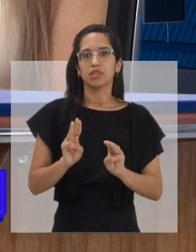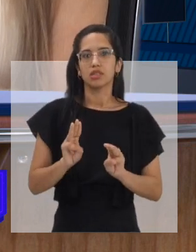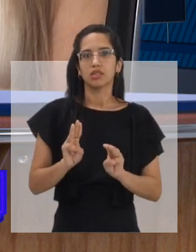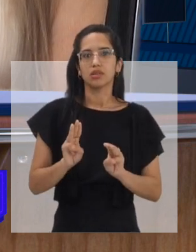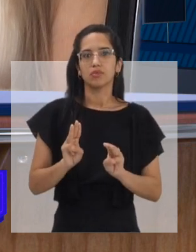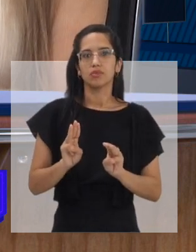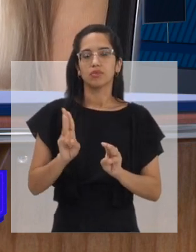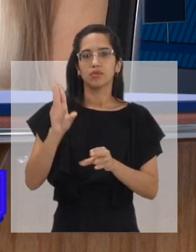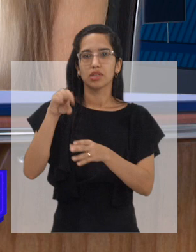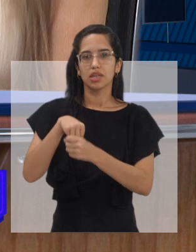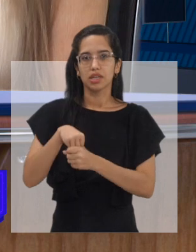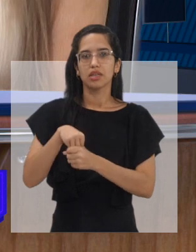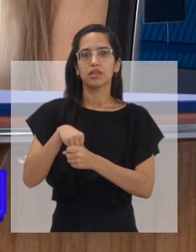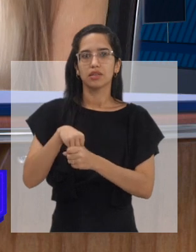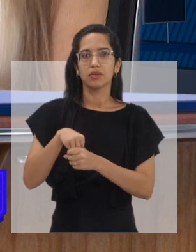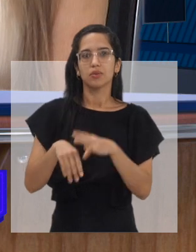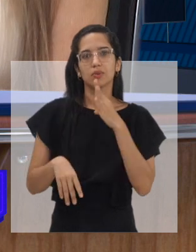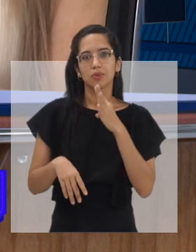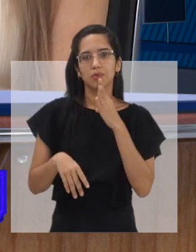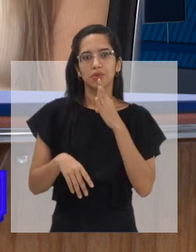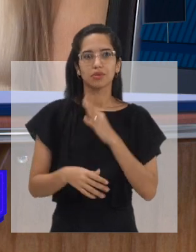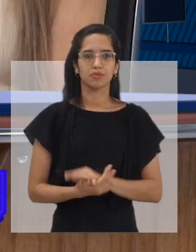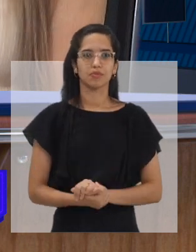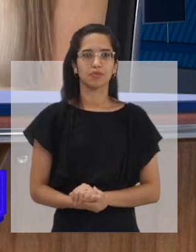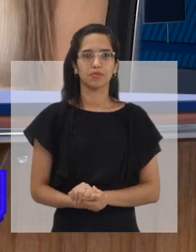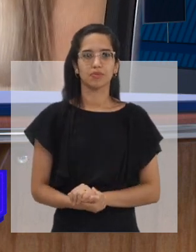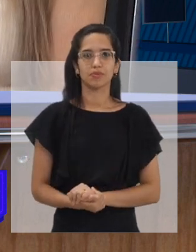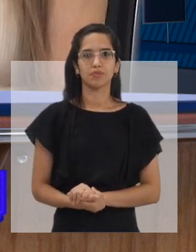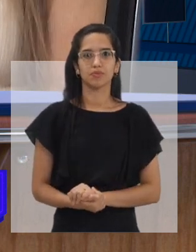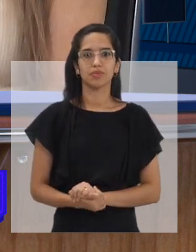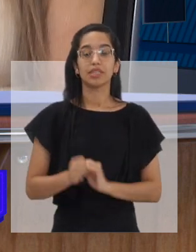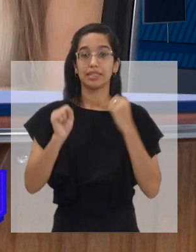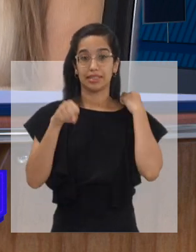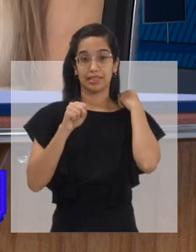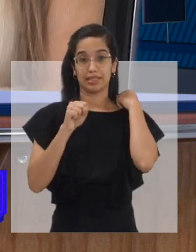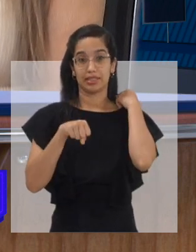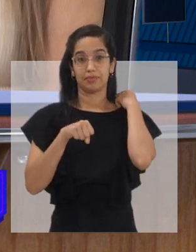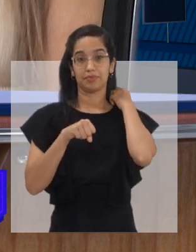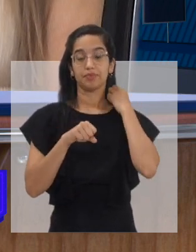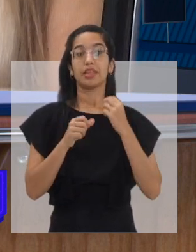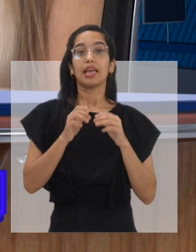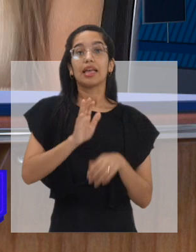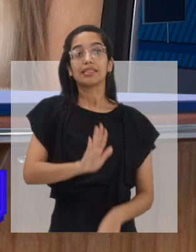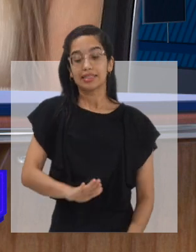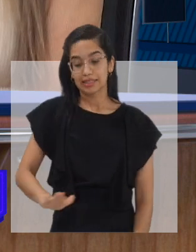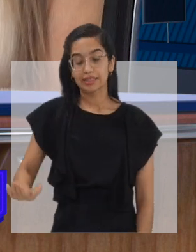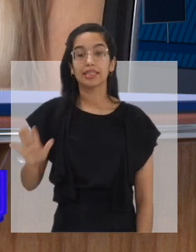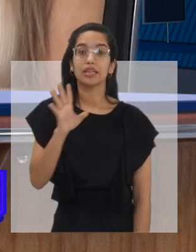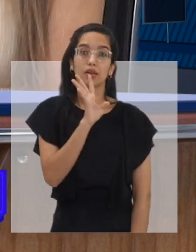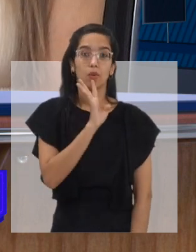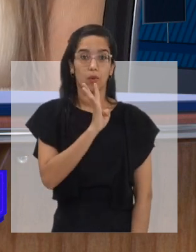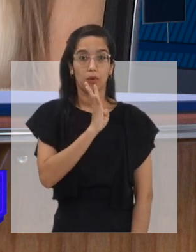para o conhecimento da população, né? Sim. Essas crianças estão lá conosco, elas conhecem, mas